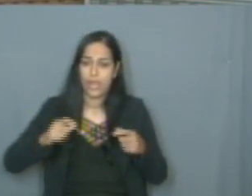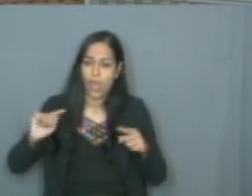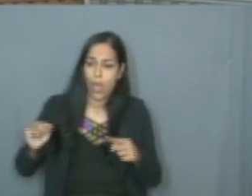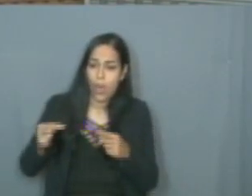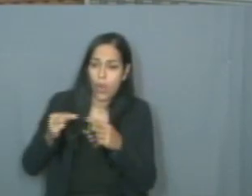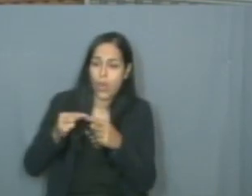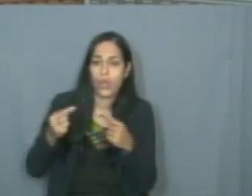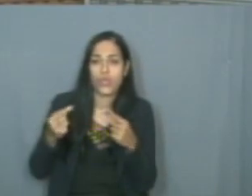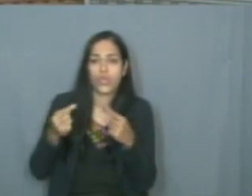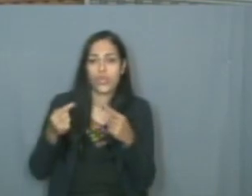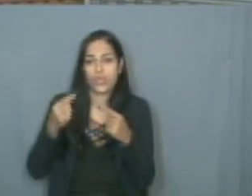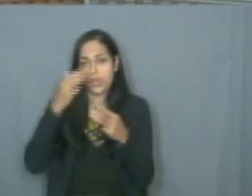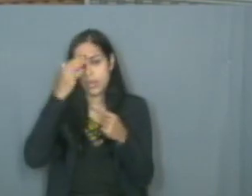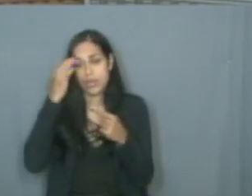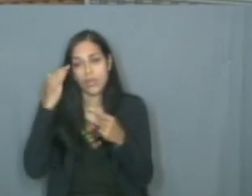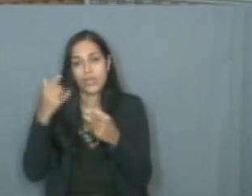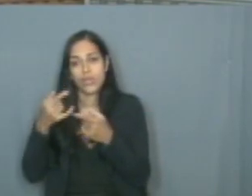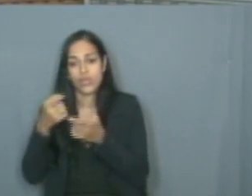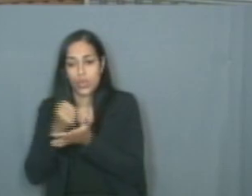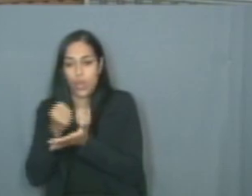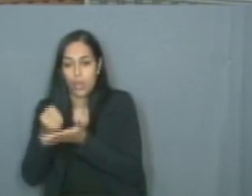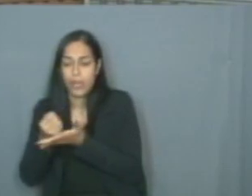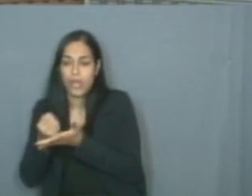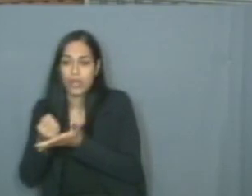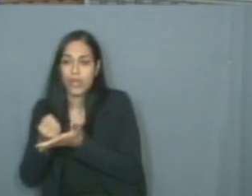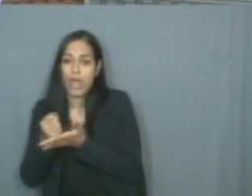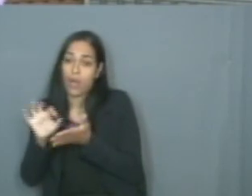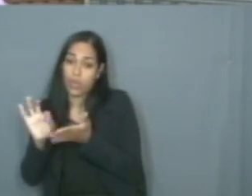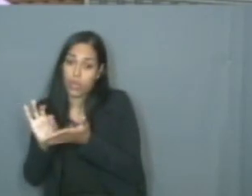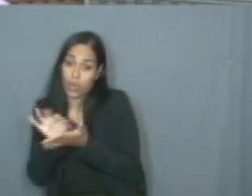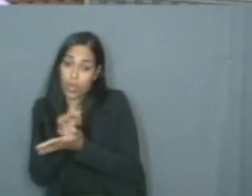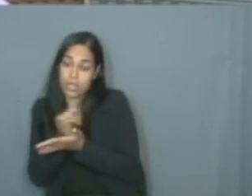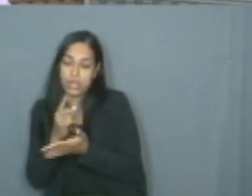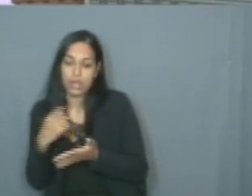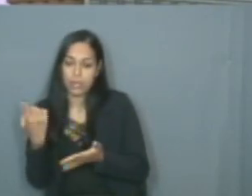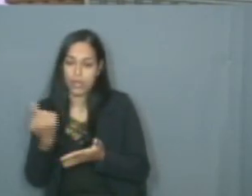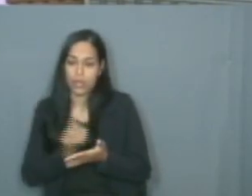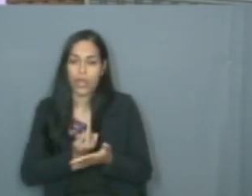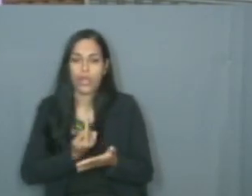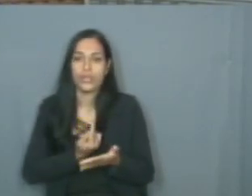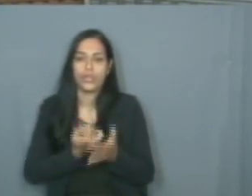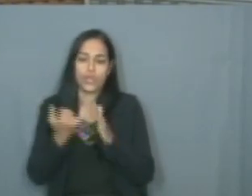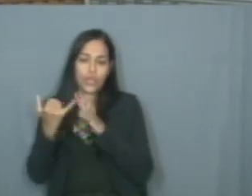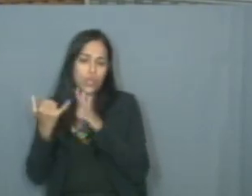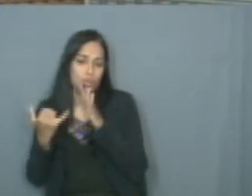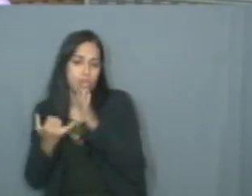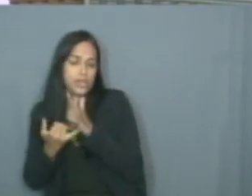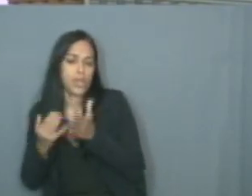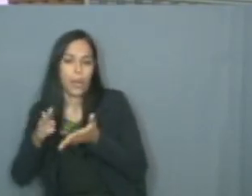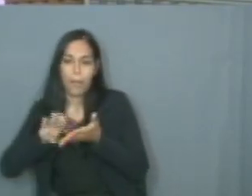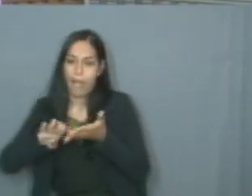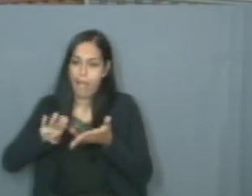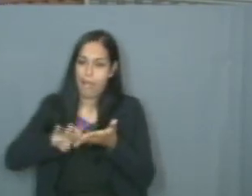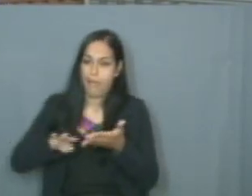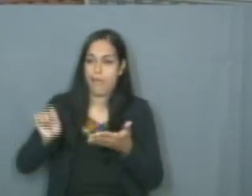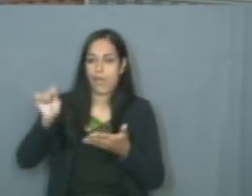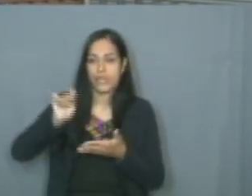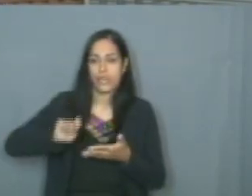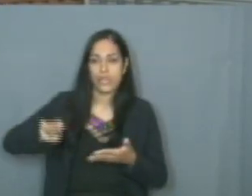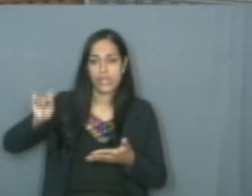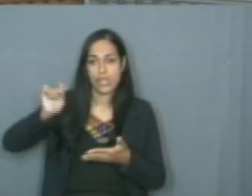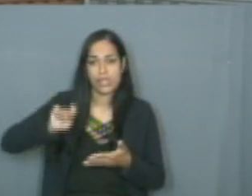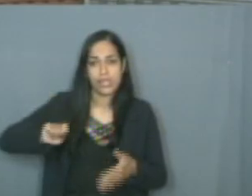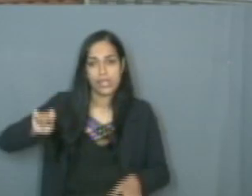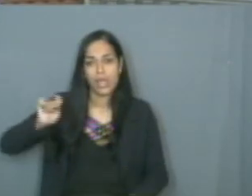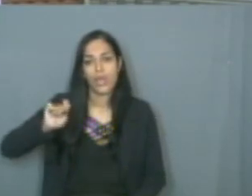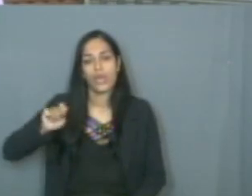entre a folha recebe um documento autorizado por nós, de alguma entidade, seja um banco, seja uma associação, que a